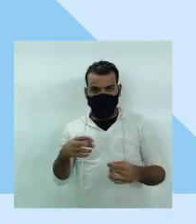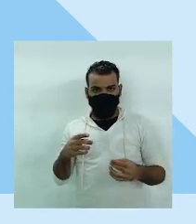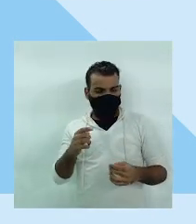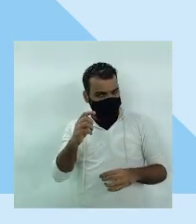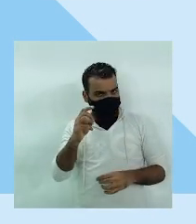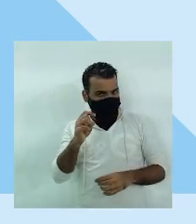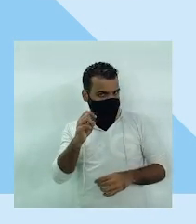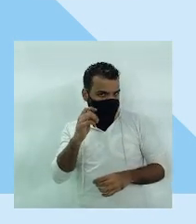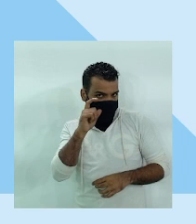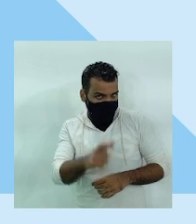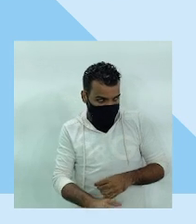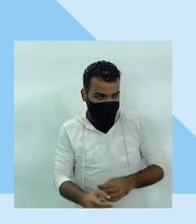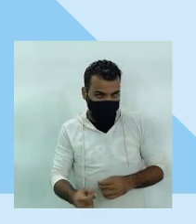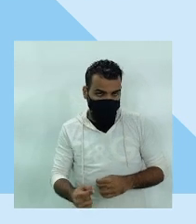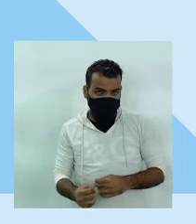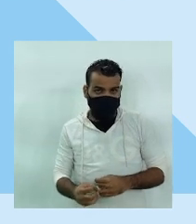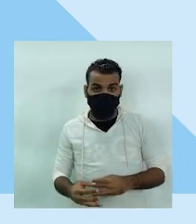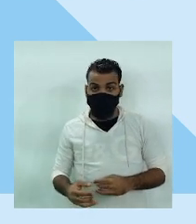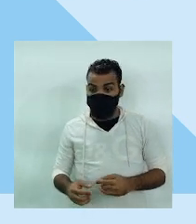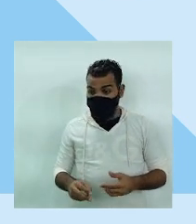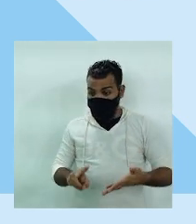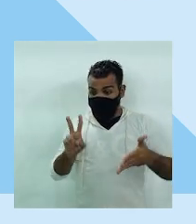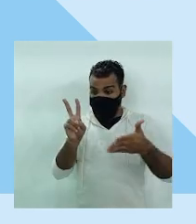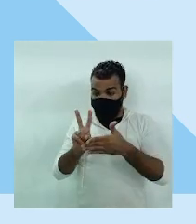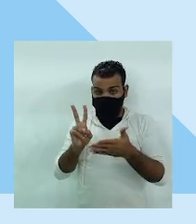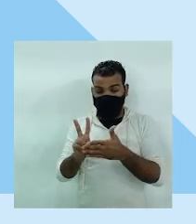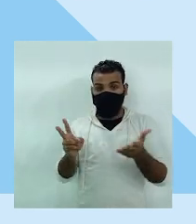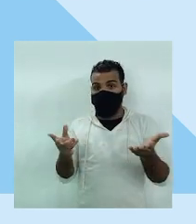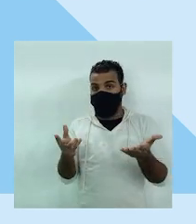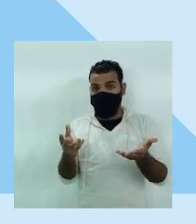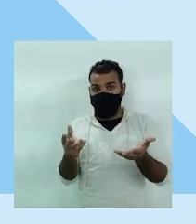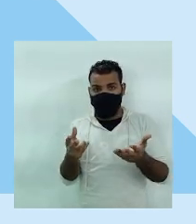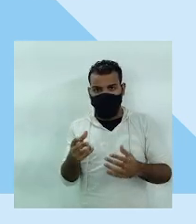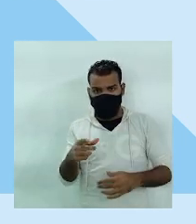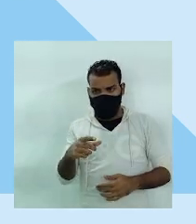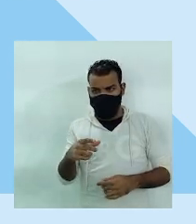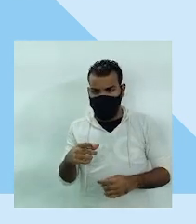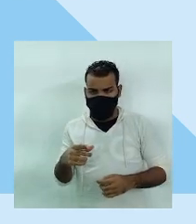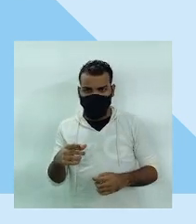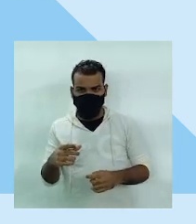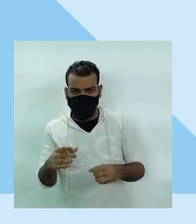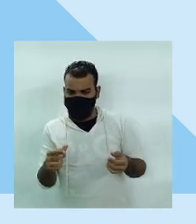interessante, os índios não possuíam nenhuma